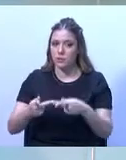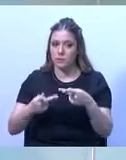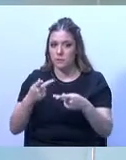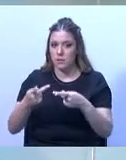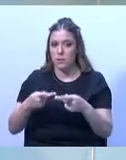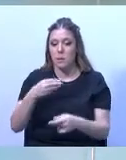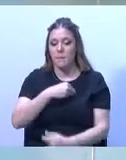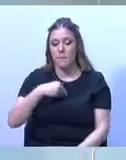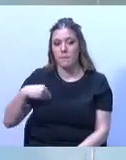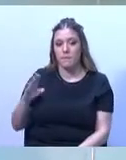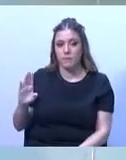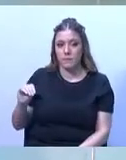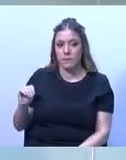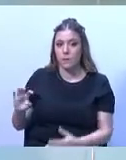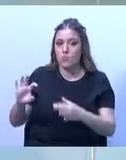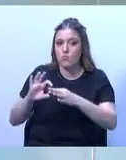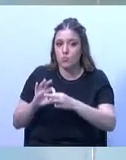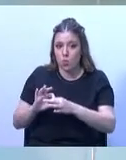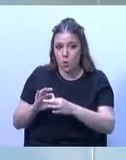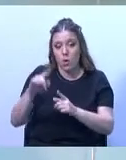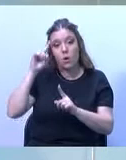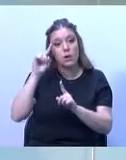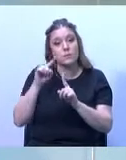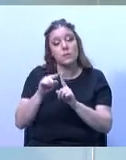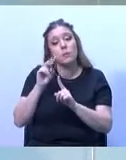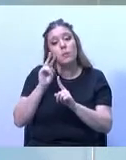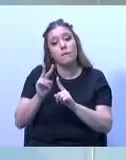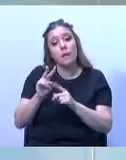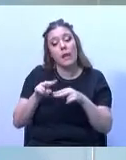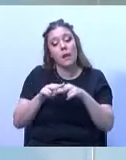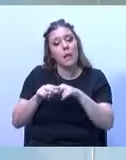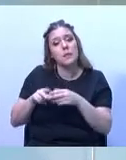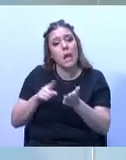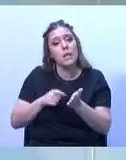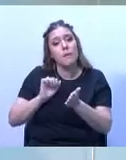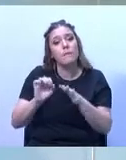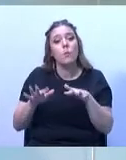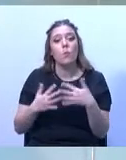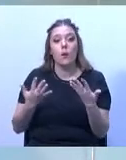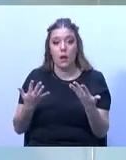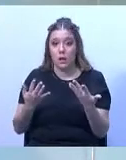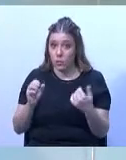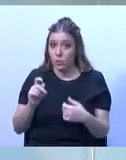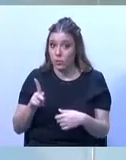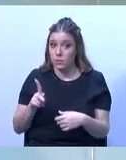um podologista, para ir de encontro às suas necessidades, como é lógico, está